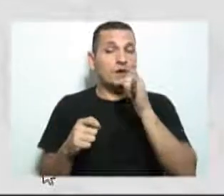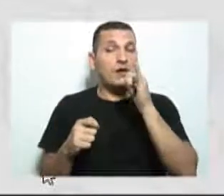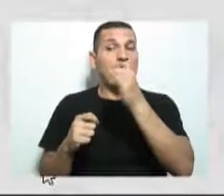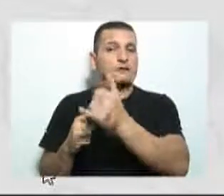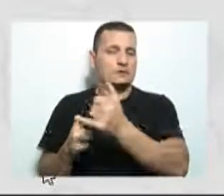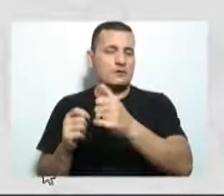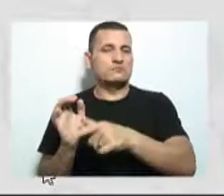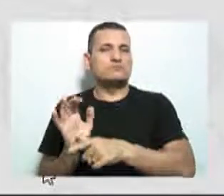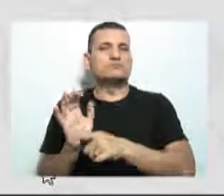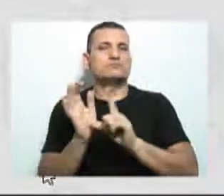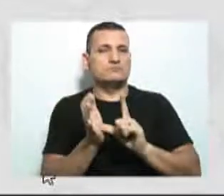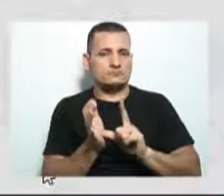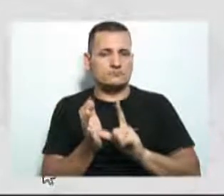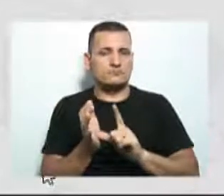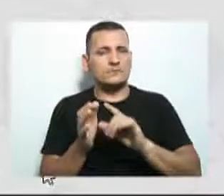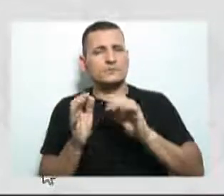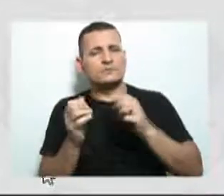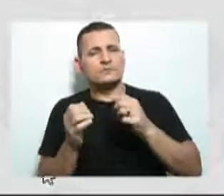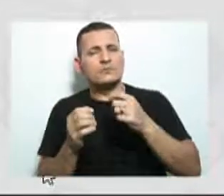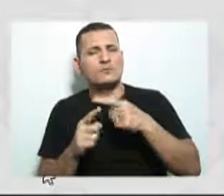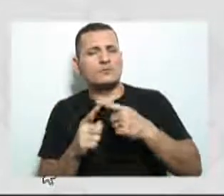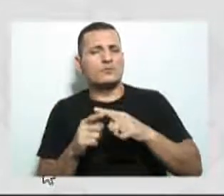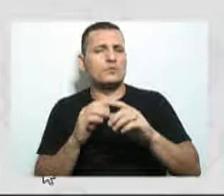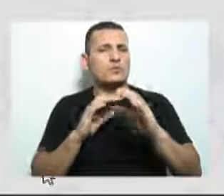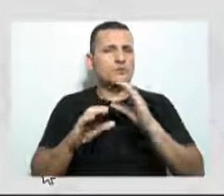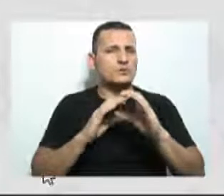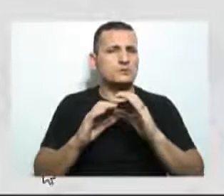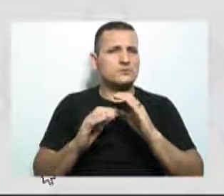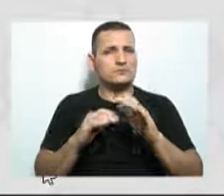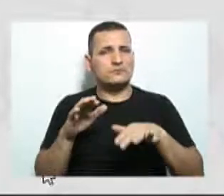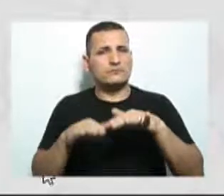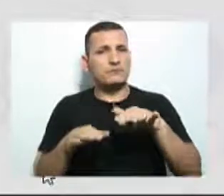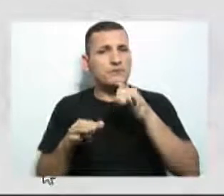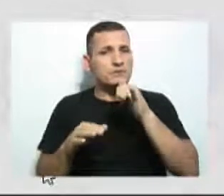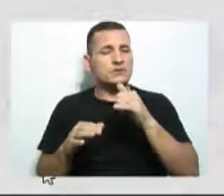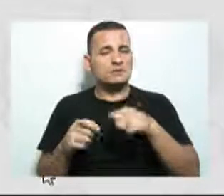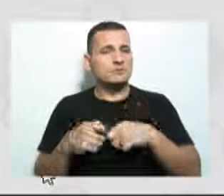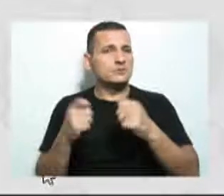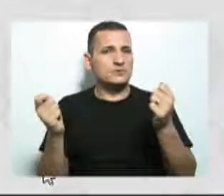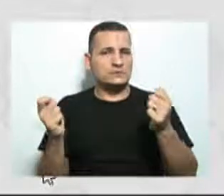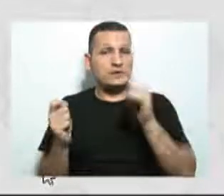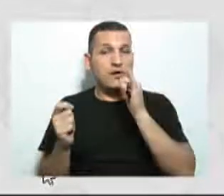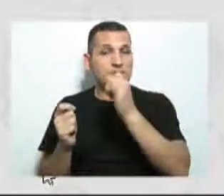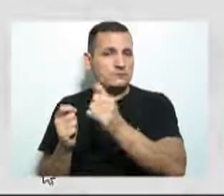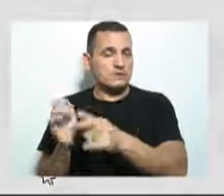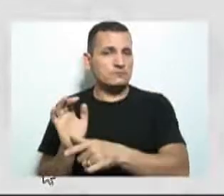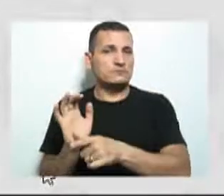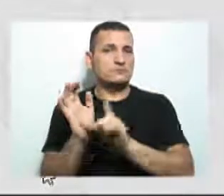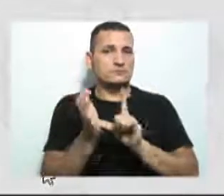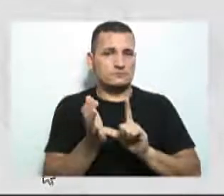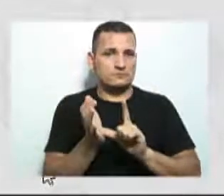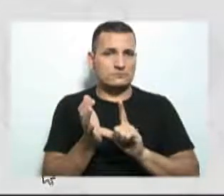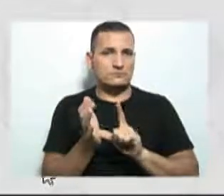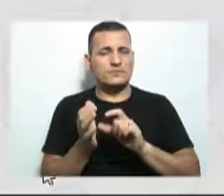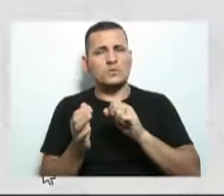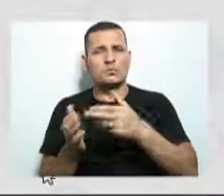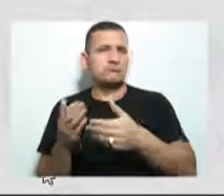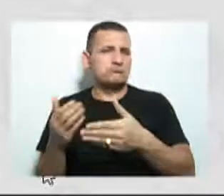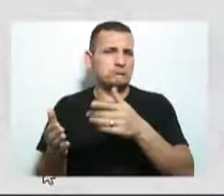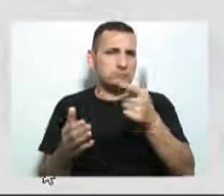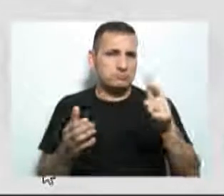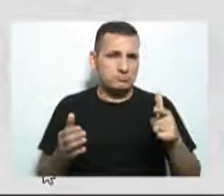antecedência devido a problemas de comunicação. Se não der para avisar antecipadamente, tá? Ou qualquer outra